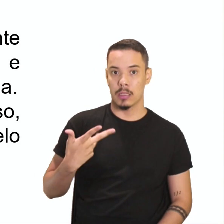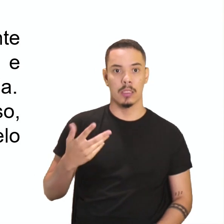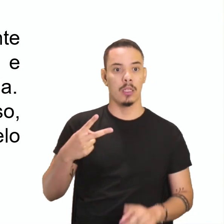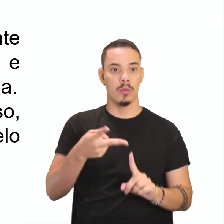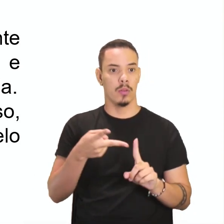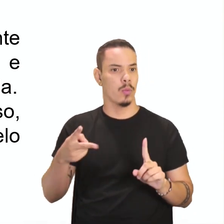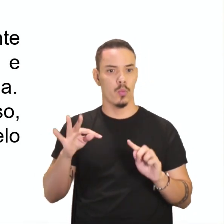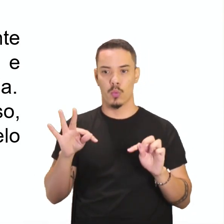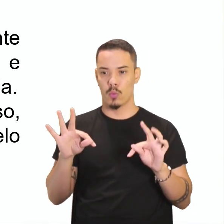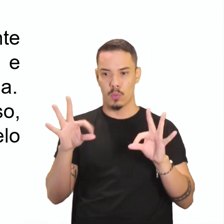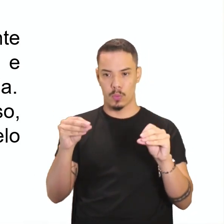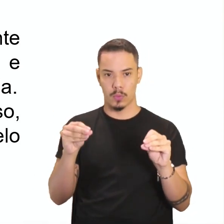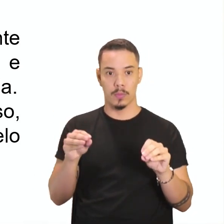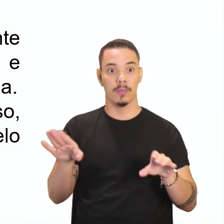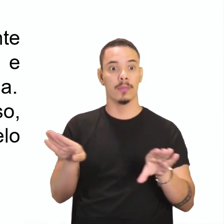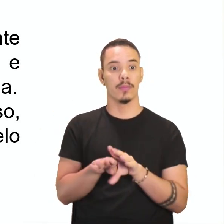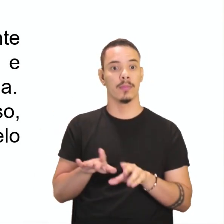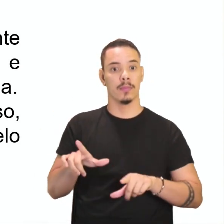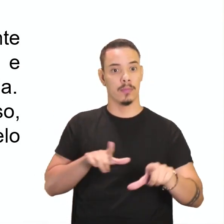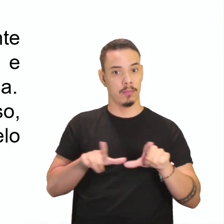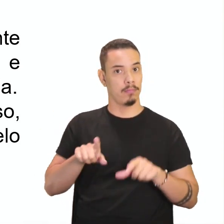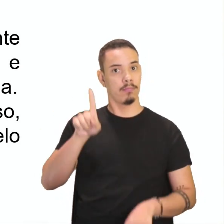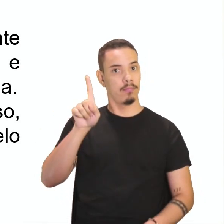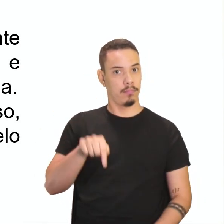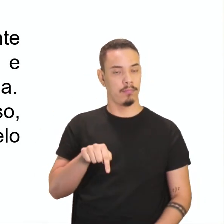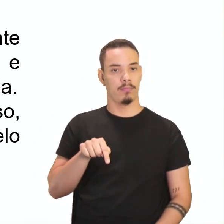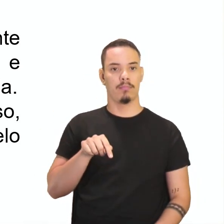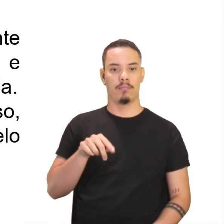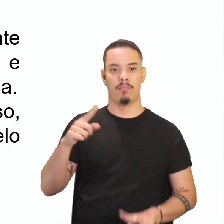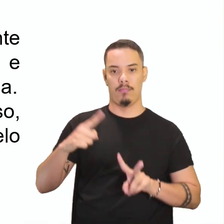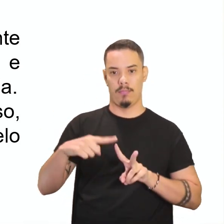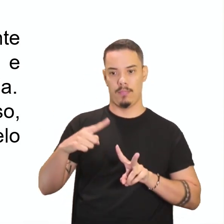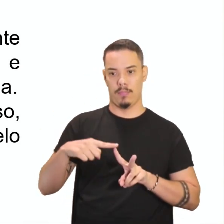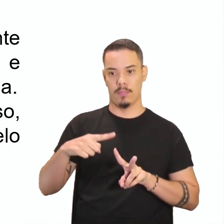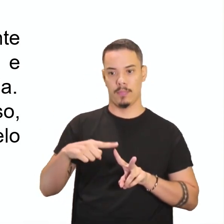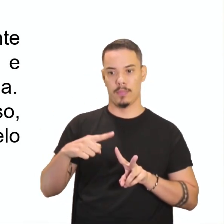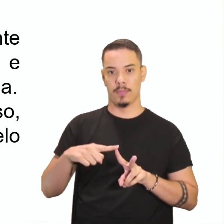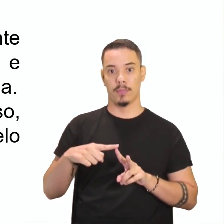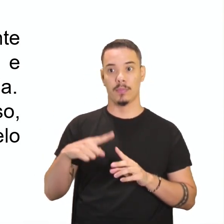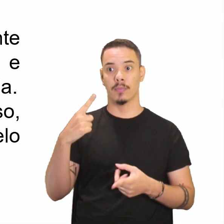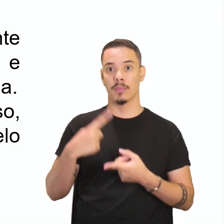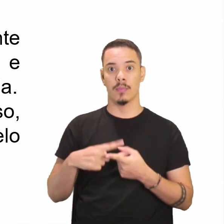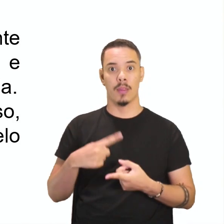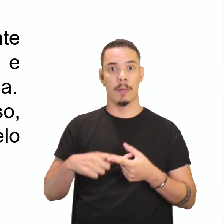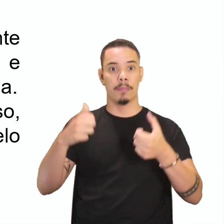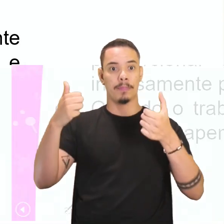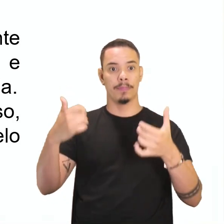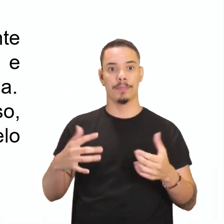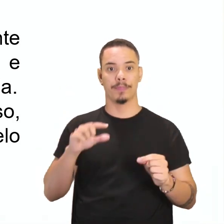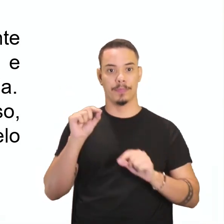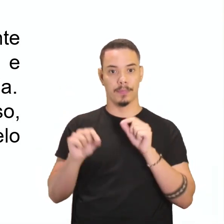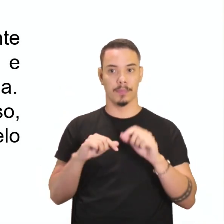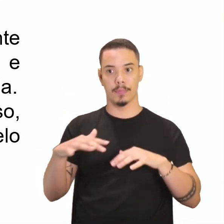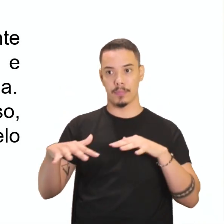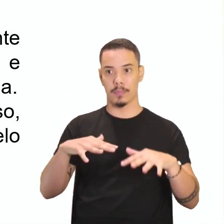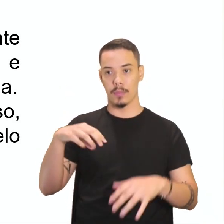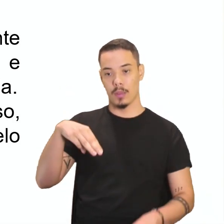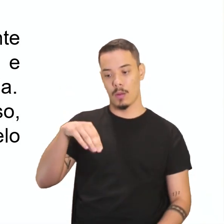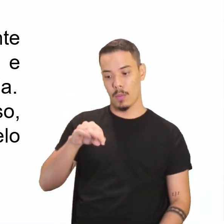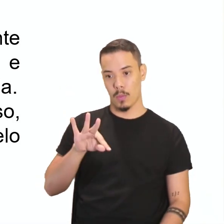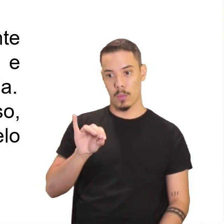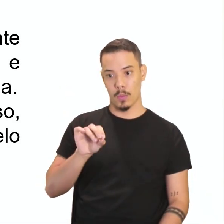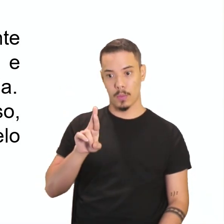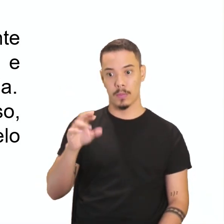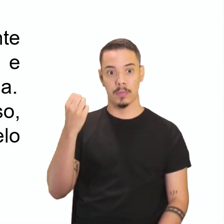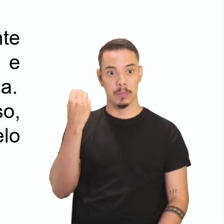tudo é vetorial. E trabalho também é vetorial, né? O trabalho é definido como motor, caso